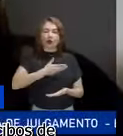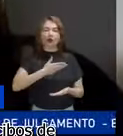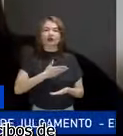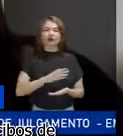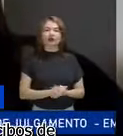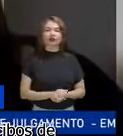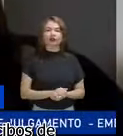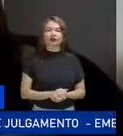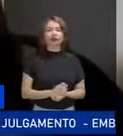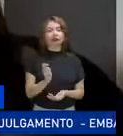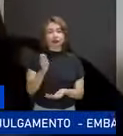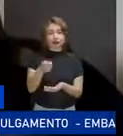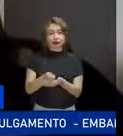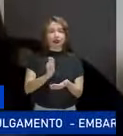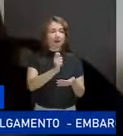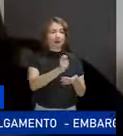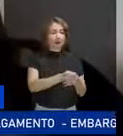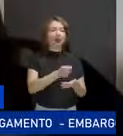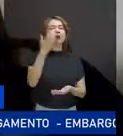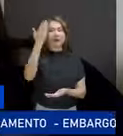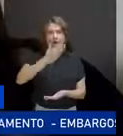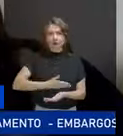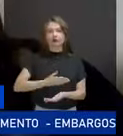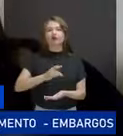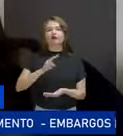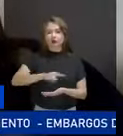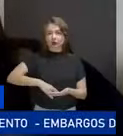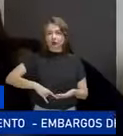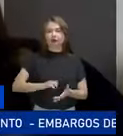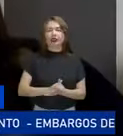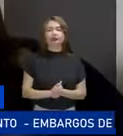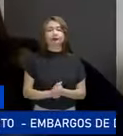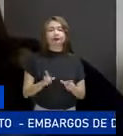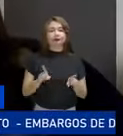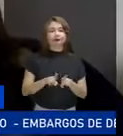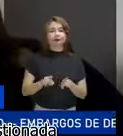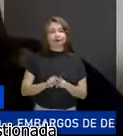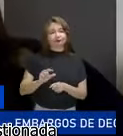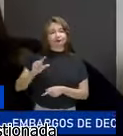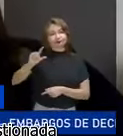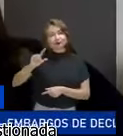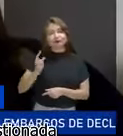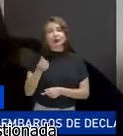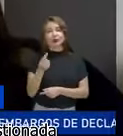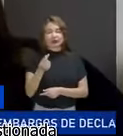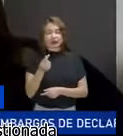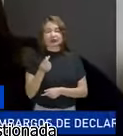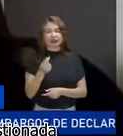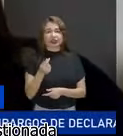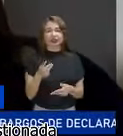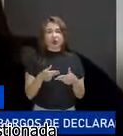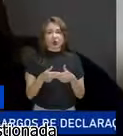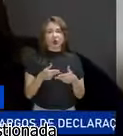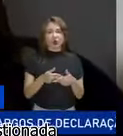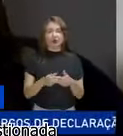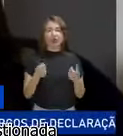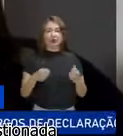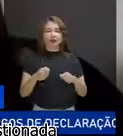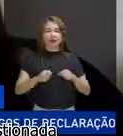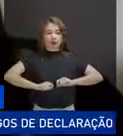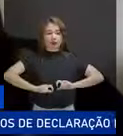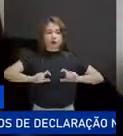pagamento. Não se infirma, contudo, que o montante despendido para o custeio da despesa questionada ele tenha